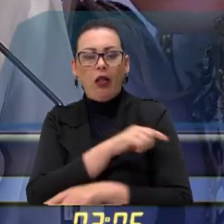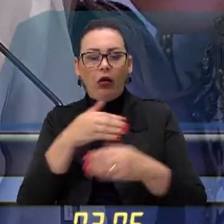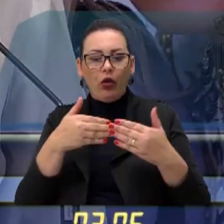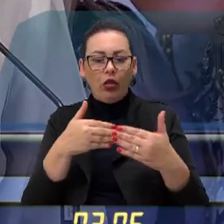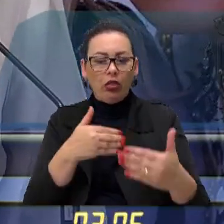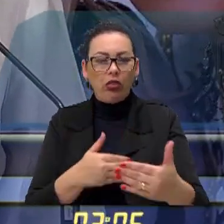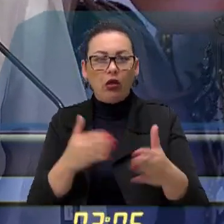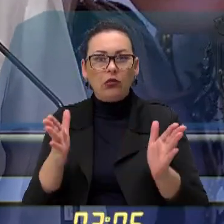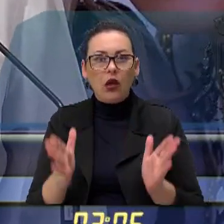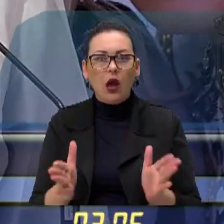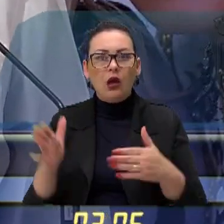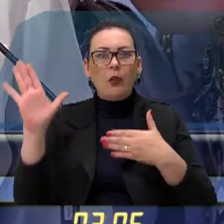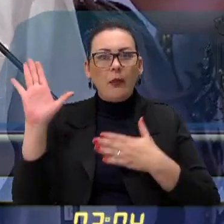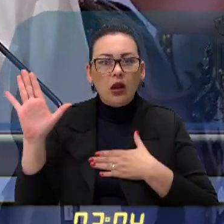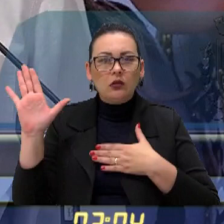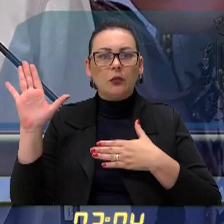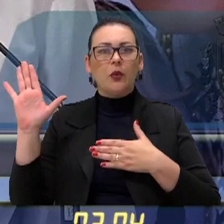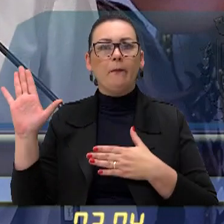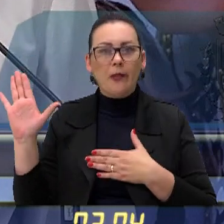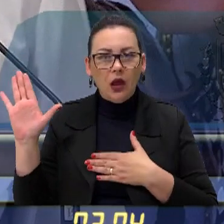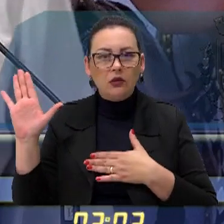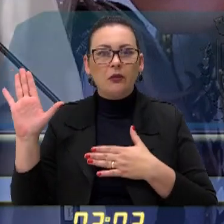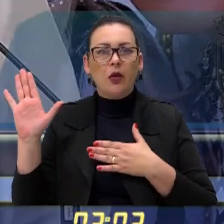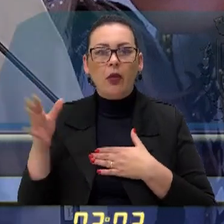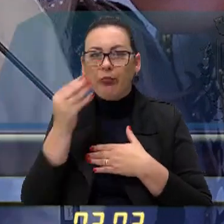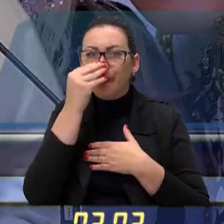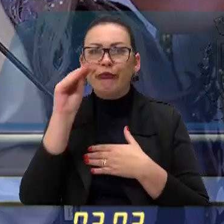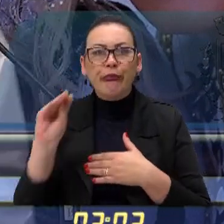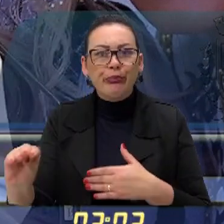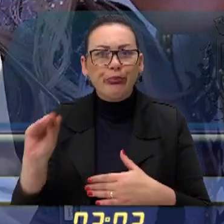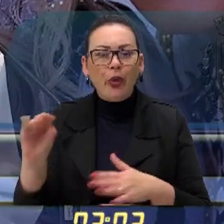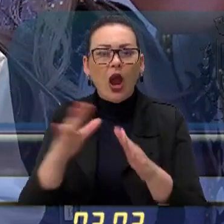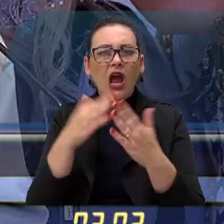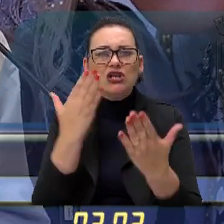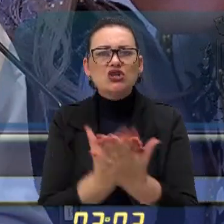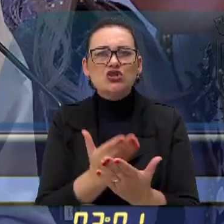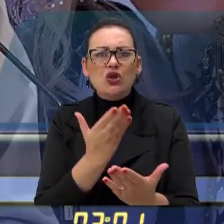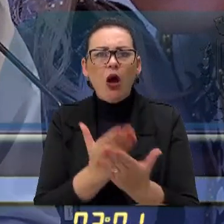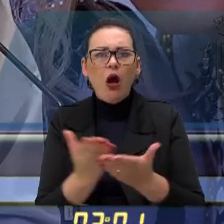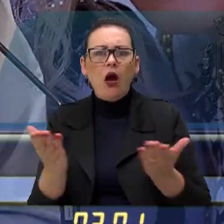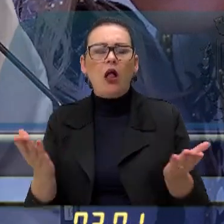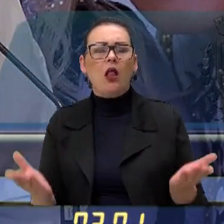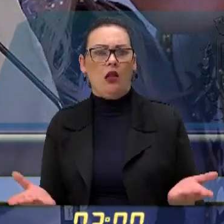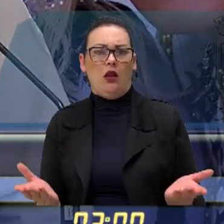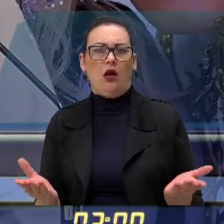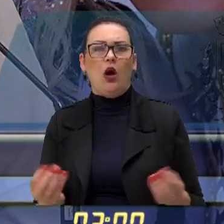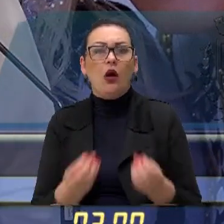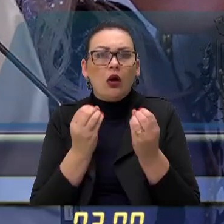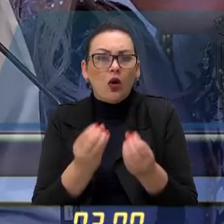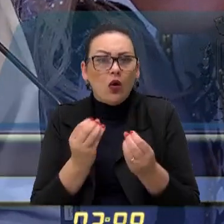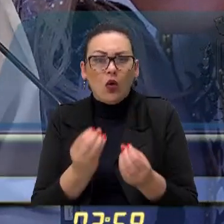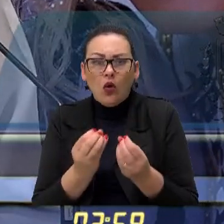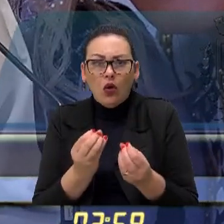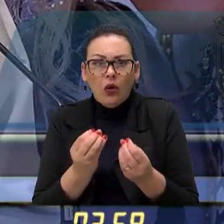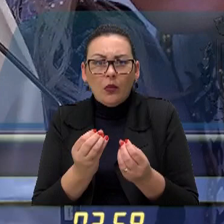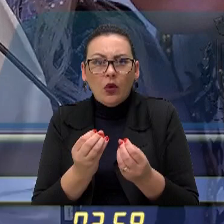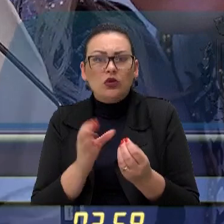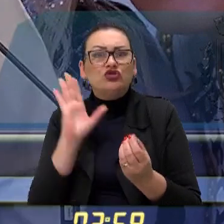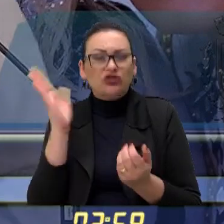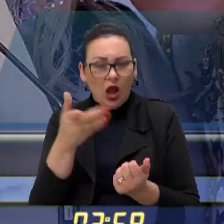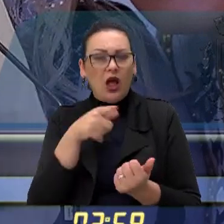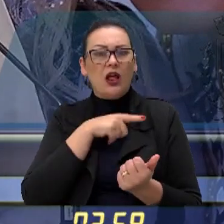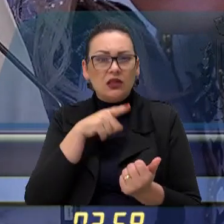containers. Promessa e mais promessa, um total descaso com a escola José Mânica. Como se tudo isso não